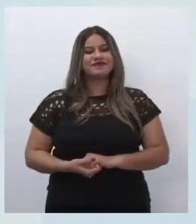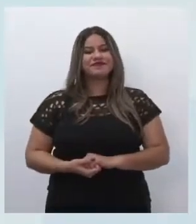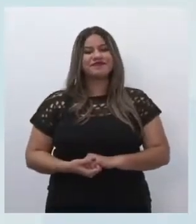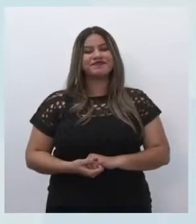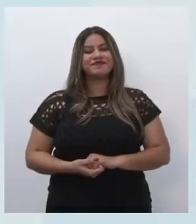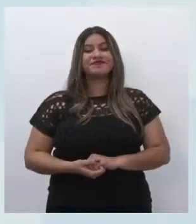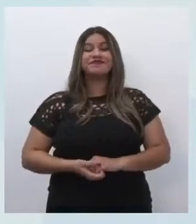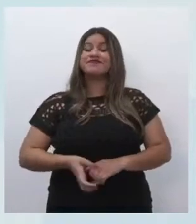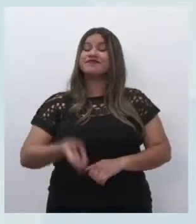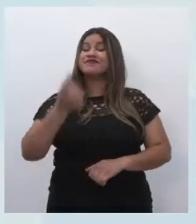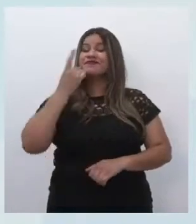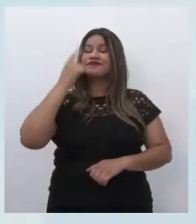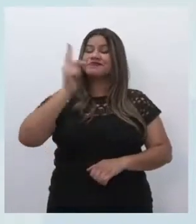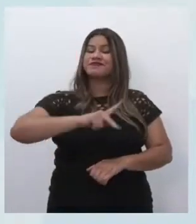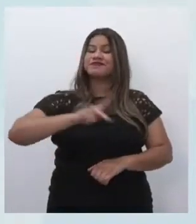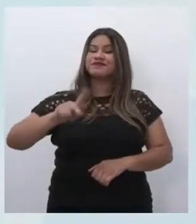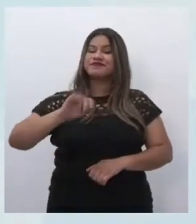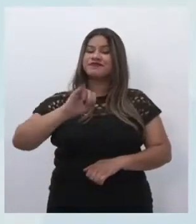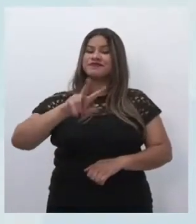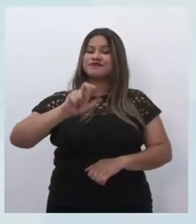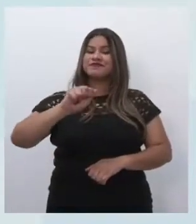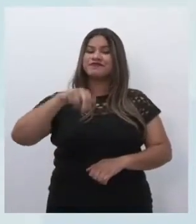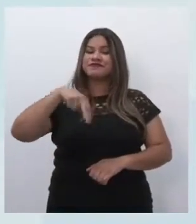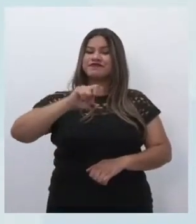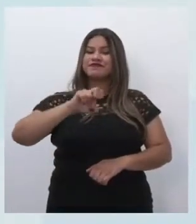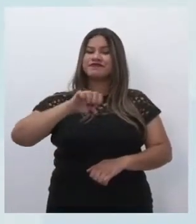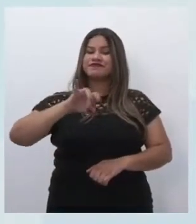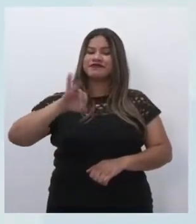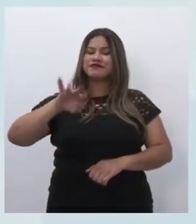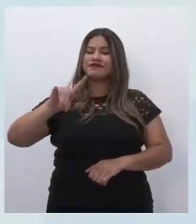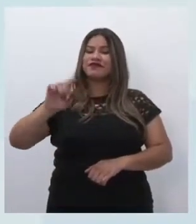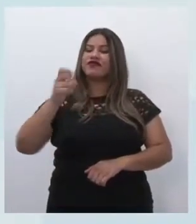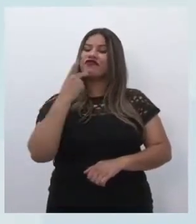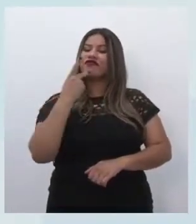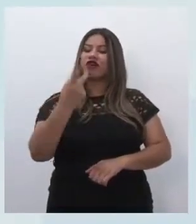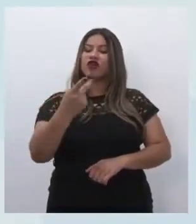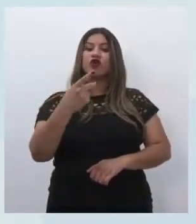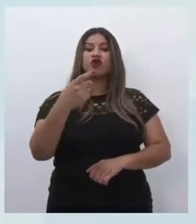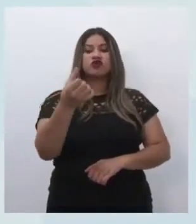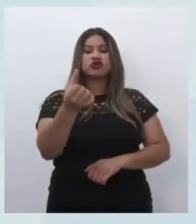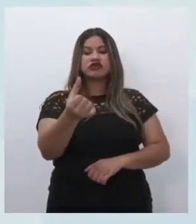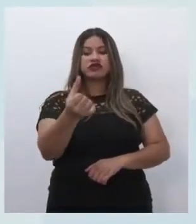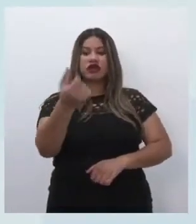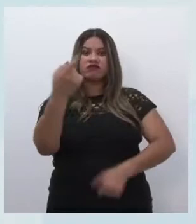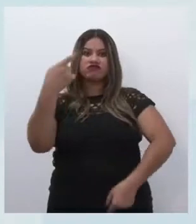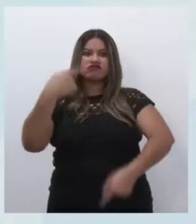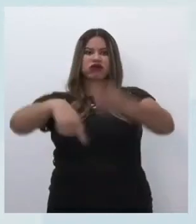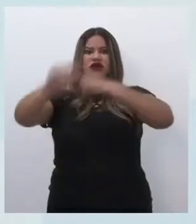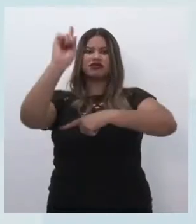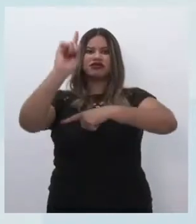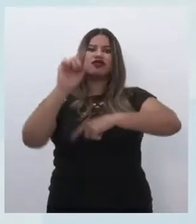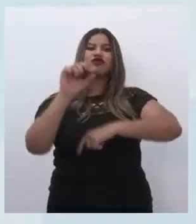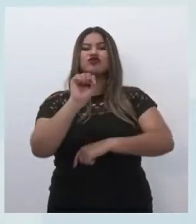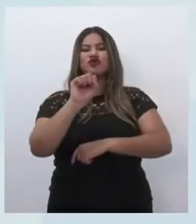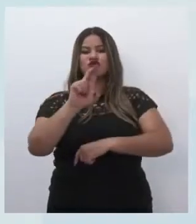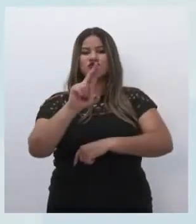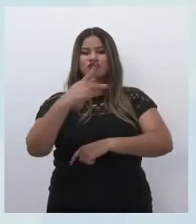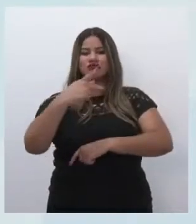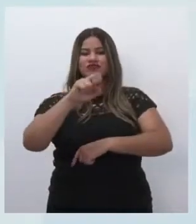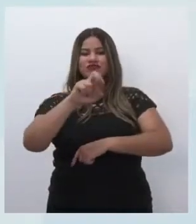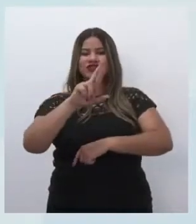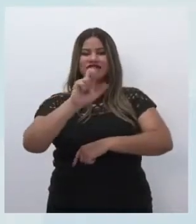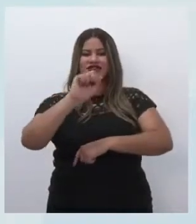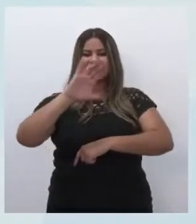Olha só, a professora Ivaneide disse que o 6 é superação. A professora Ivaneide, a professora Maria Aparecida. Então,